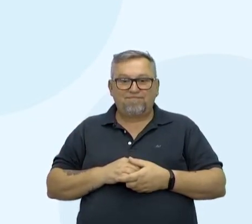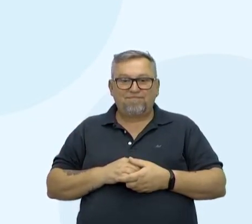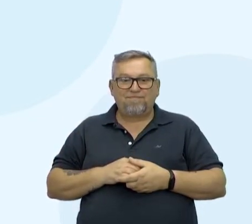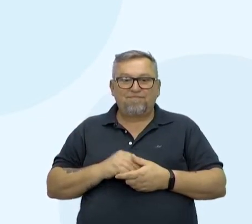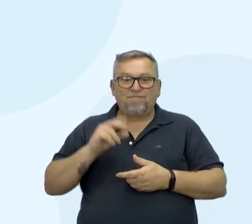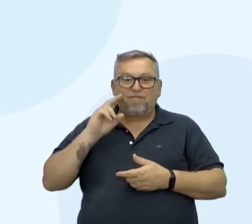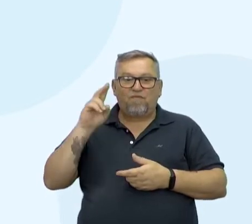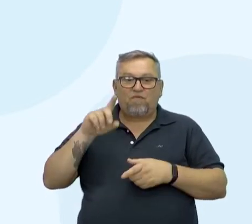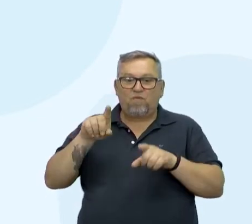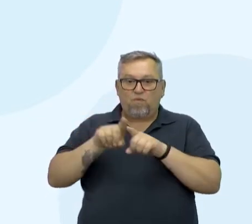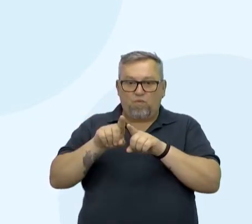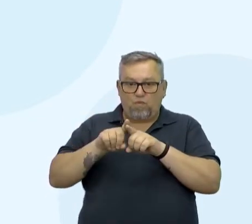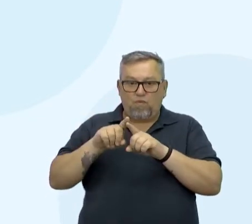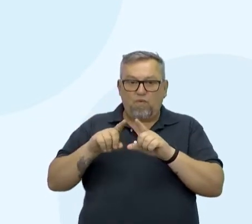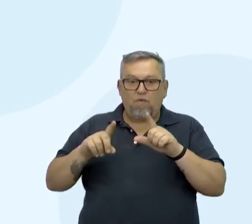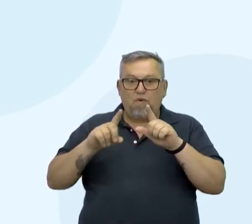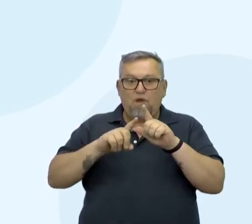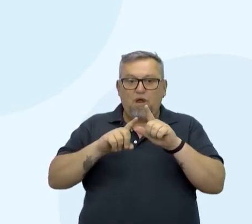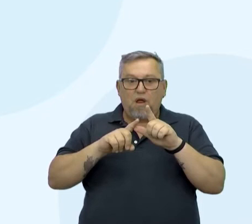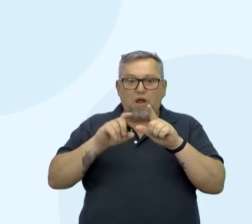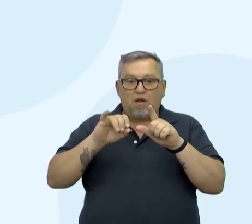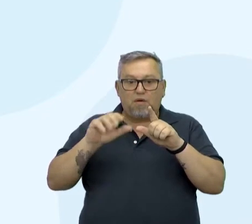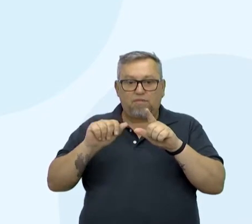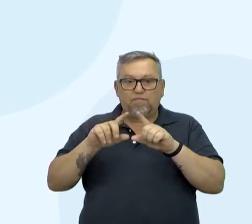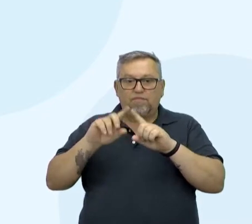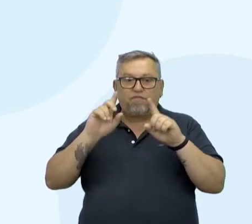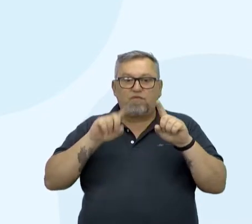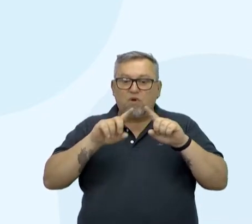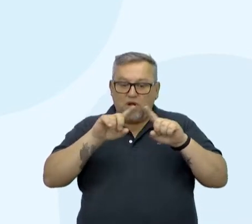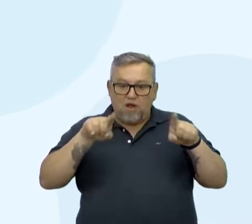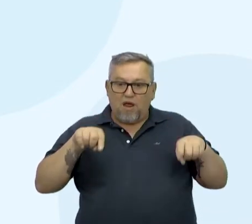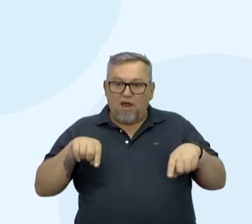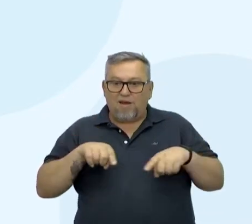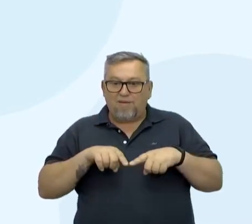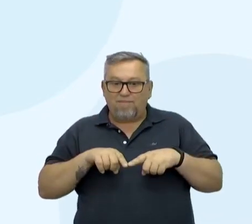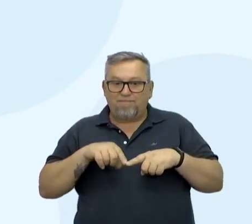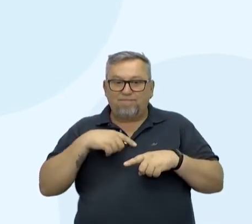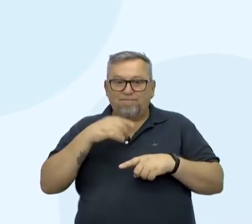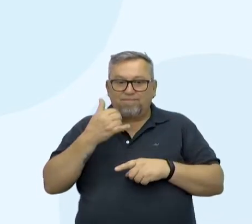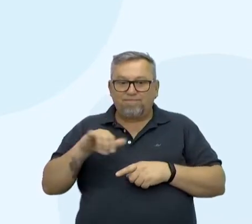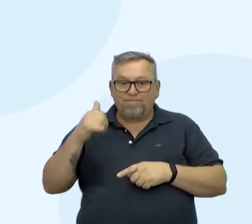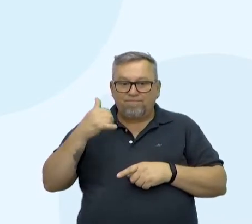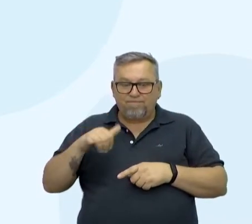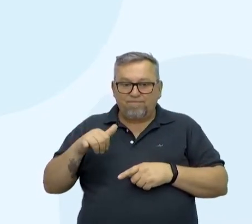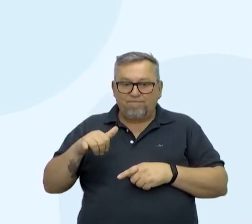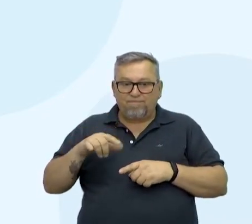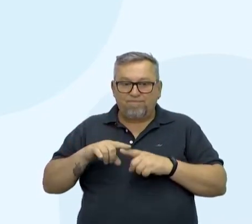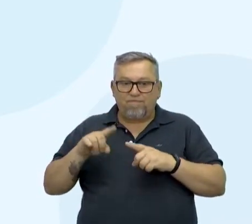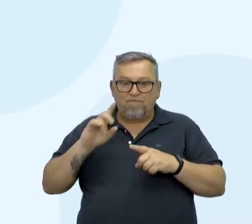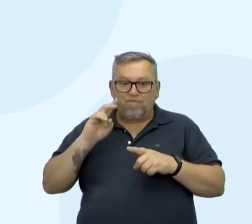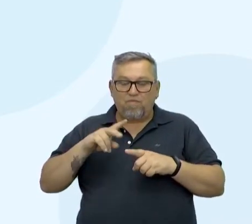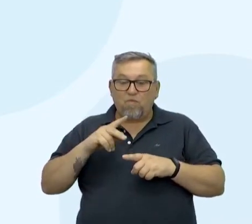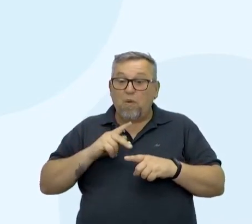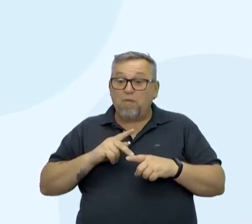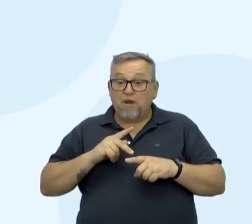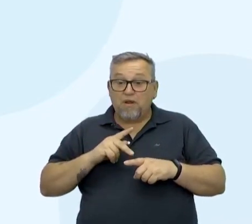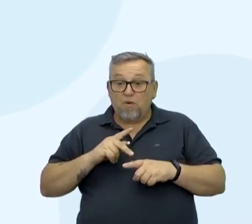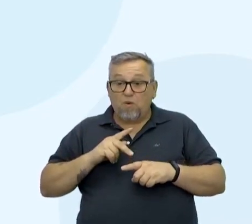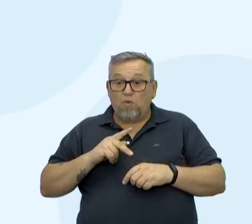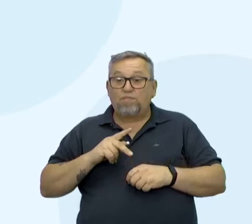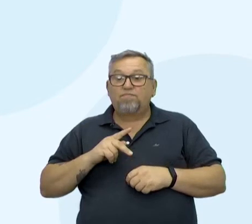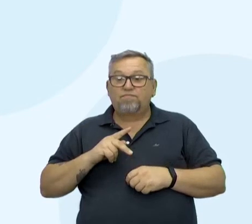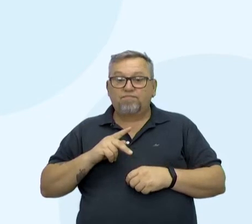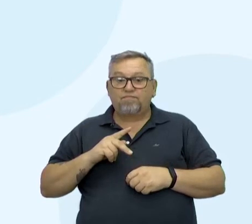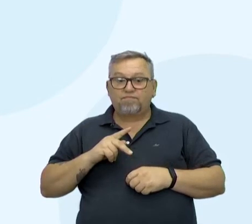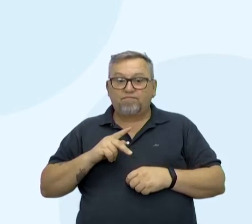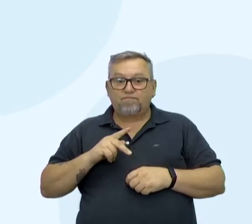você tem aqui uma determinada área, tá vendo aqui uma certa energia, então vai sentir uma certa pressão nessa área. Então